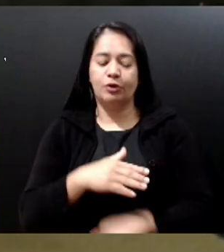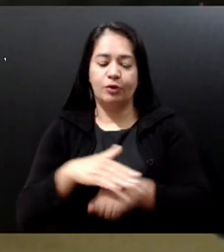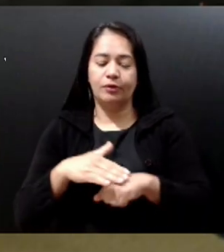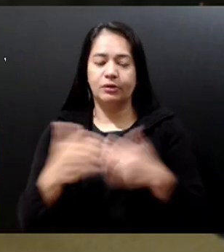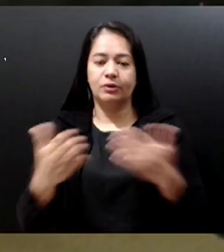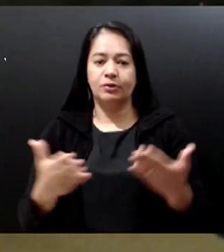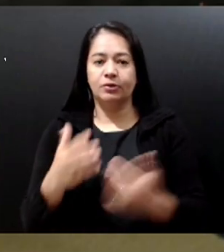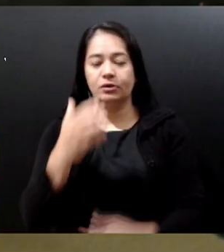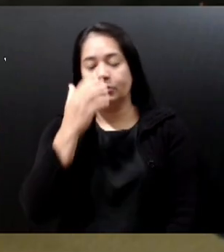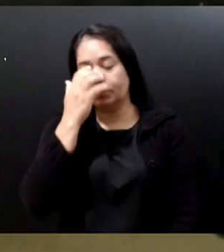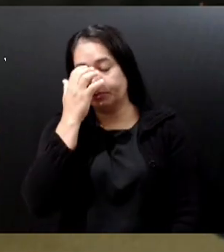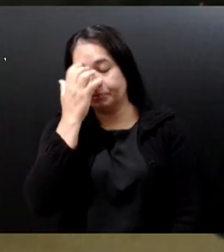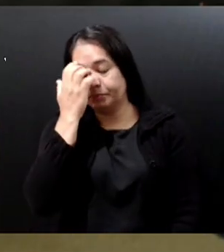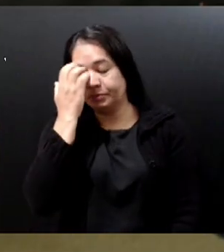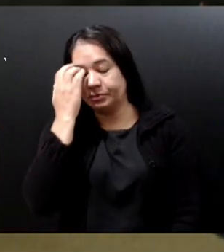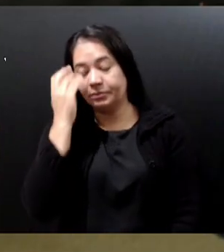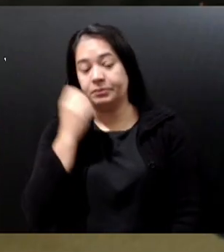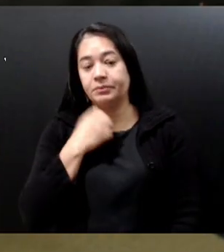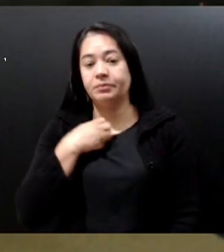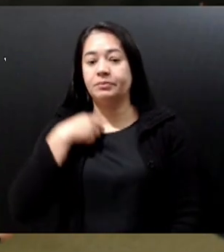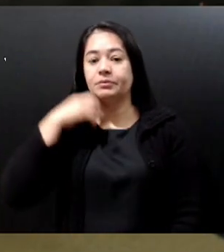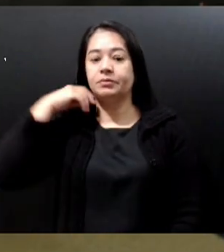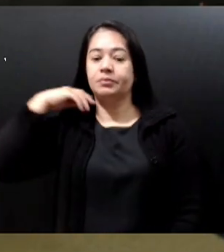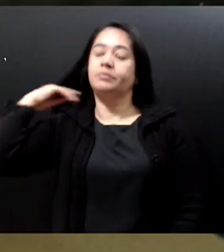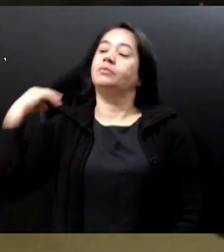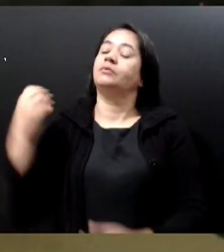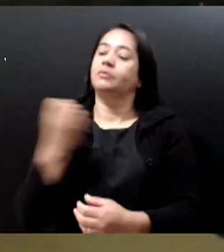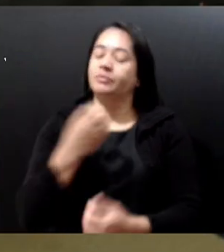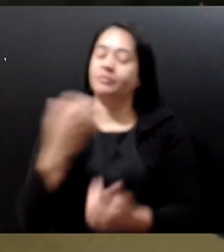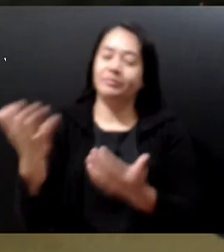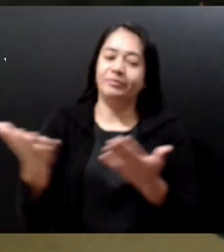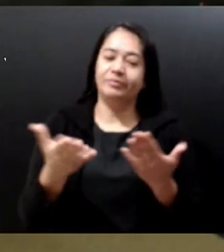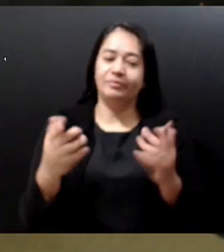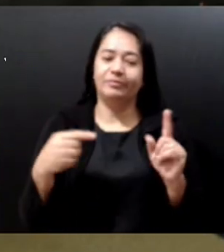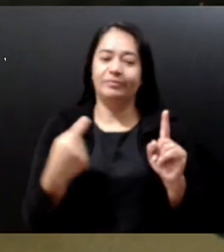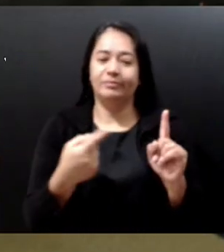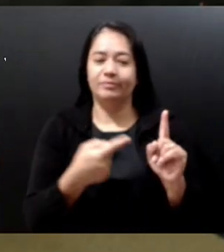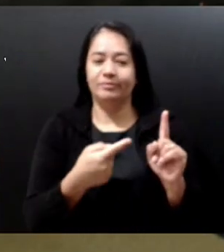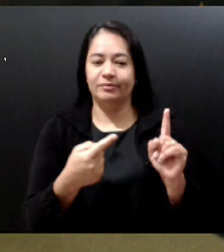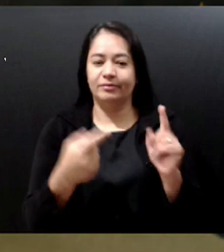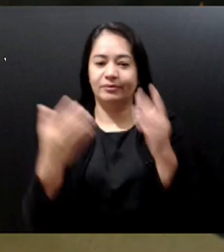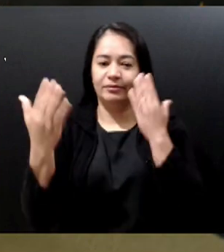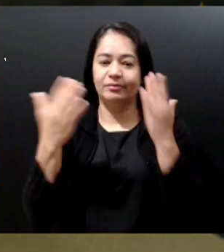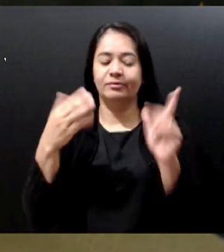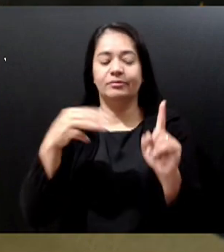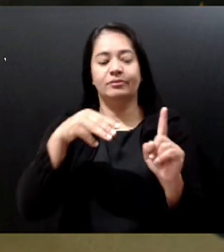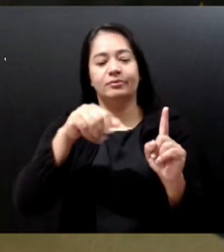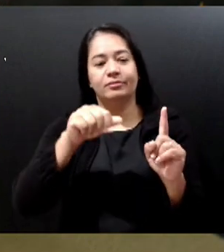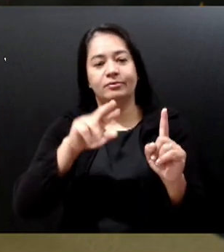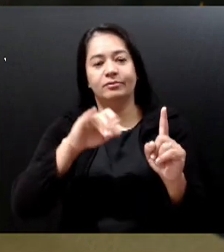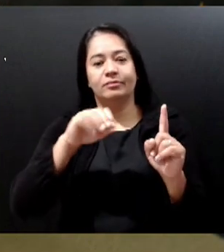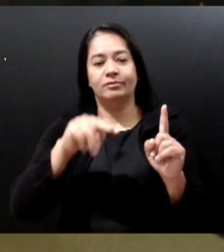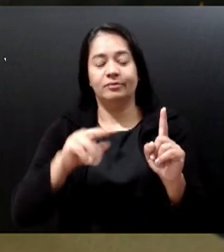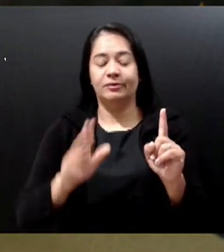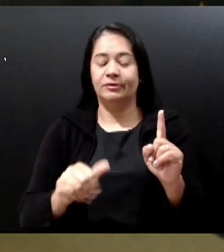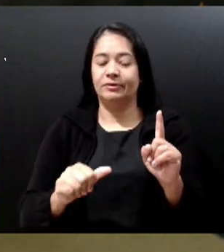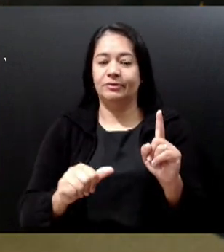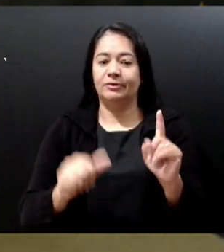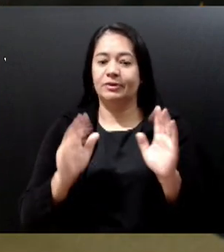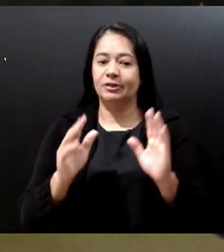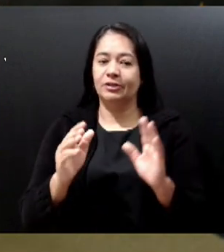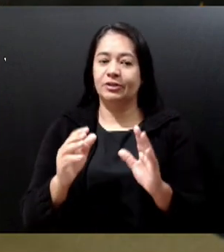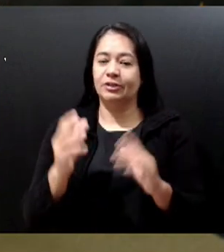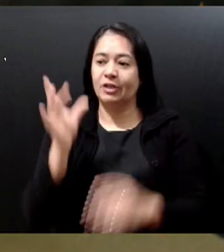dar as boas-vindas, né, para a nossa psicóloga, Marina Pacheco. Ela já está com a gente ao vivo aqui no estúdio, ela vai nos ajudar a entender